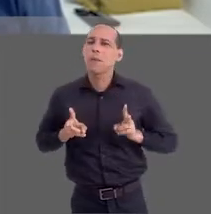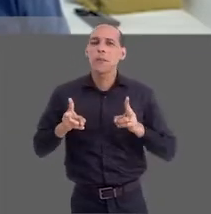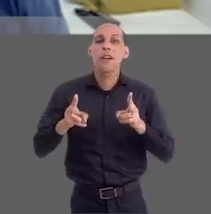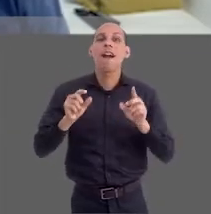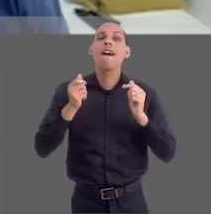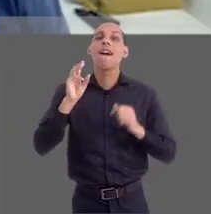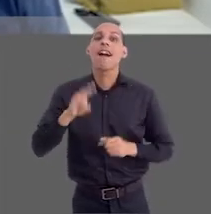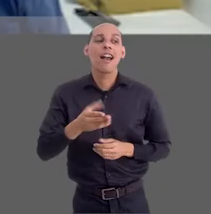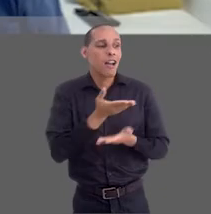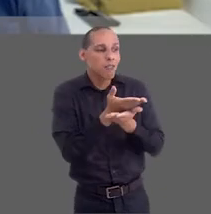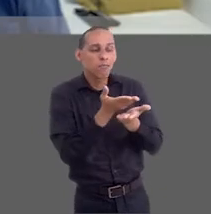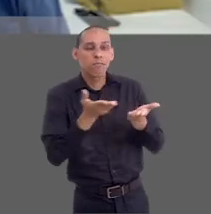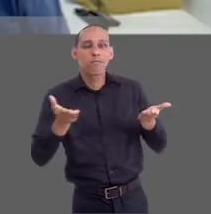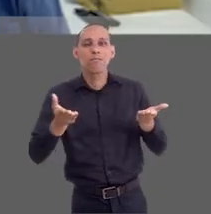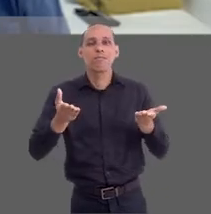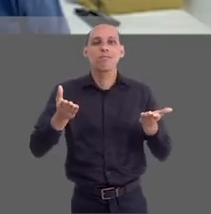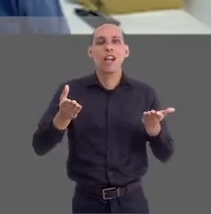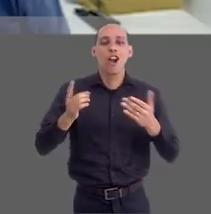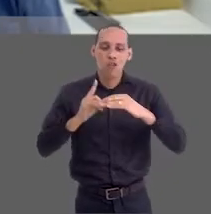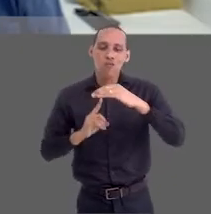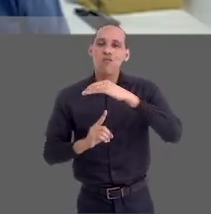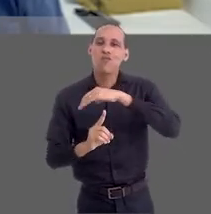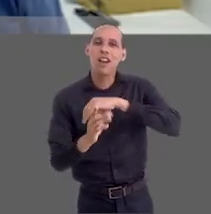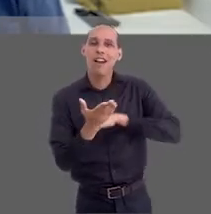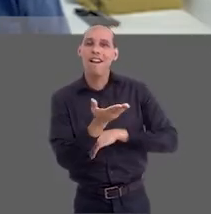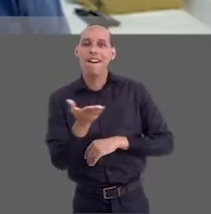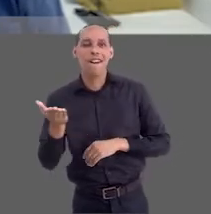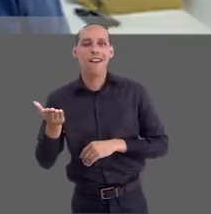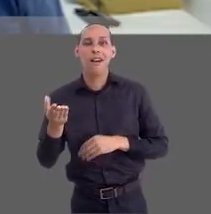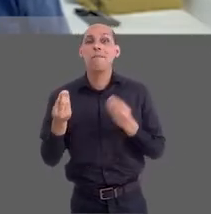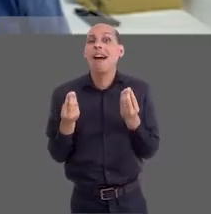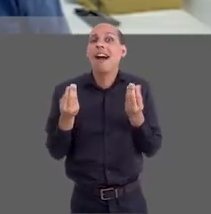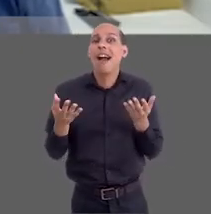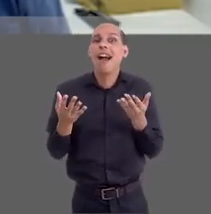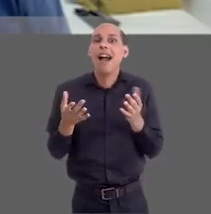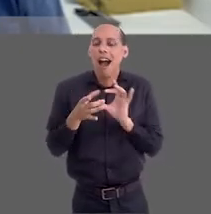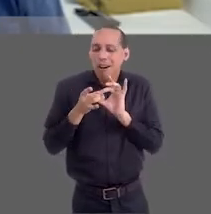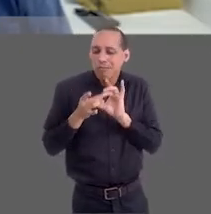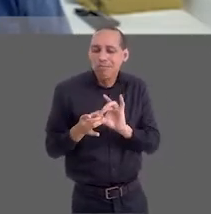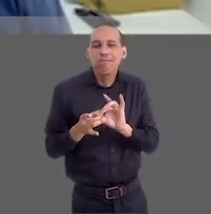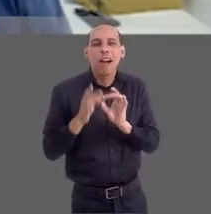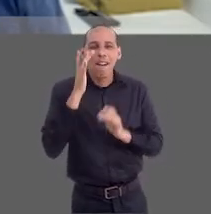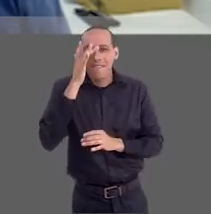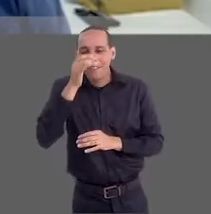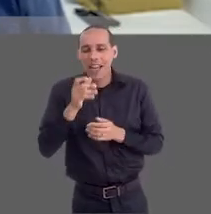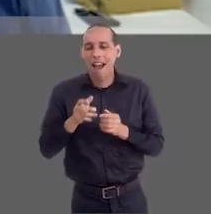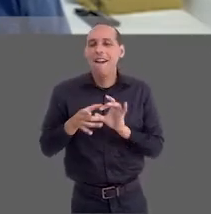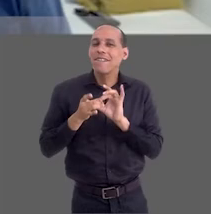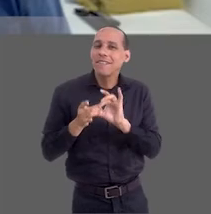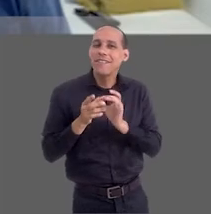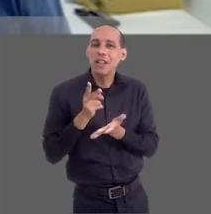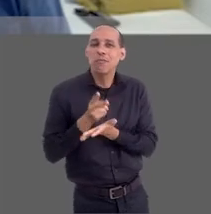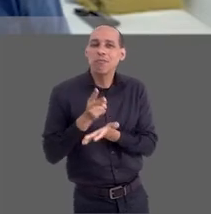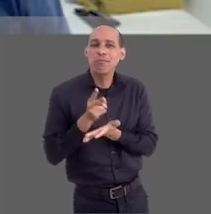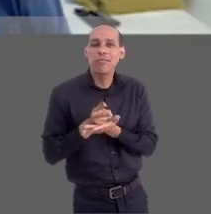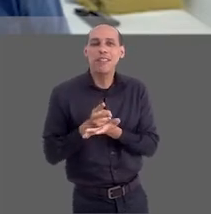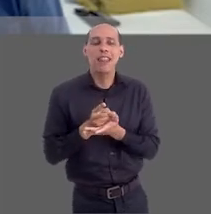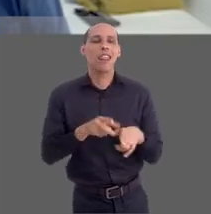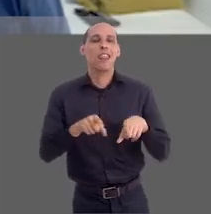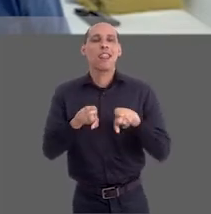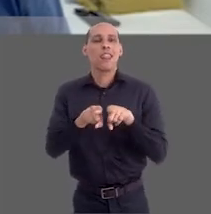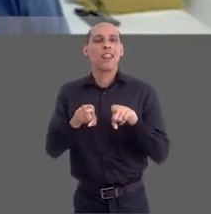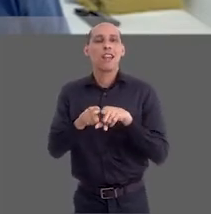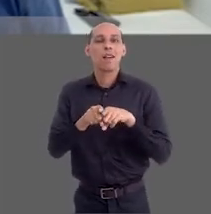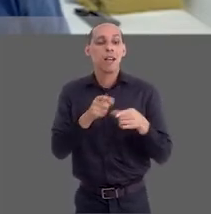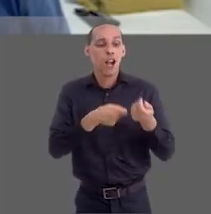permanente com os consumidores, no sentido de fazer com que haja fidelização da clientela dos consumidores,